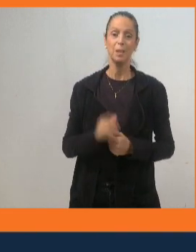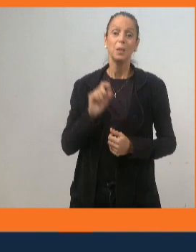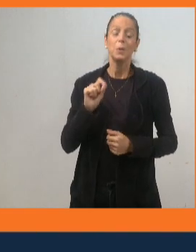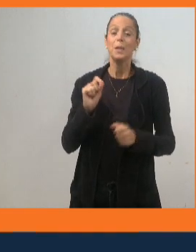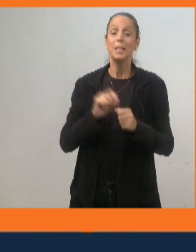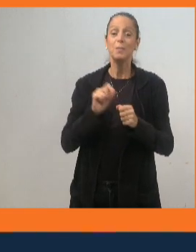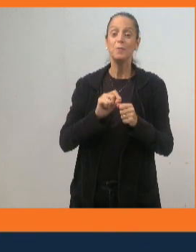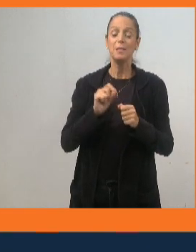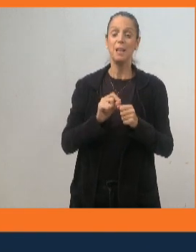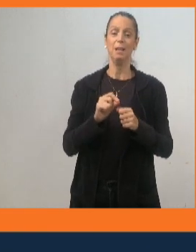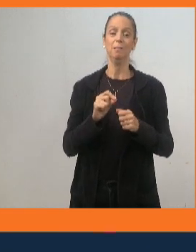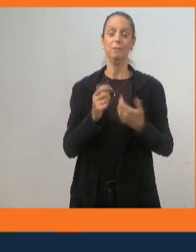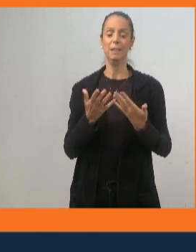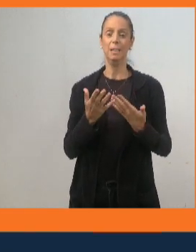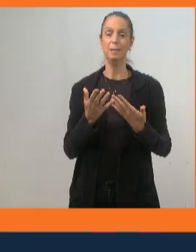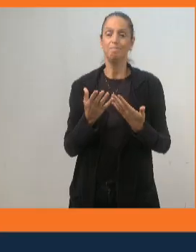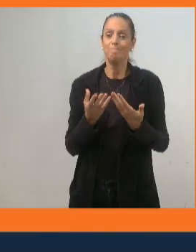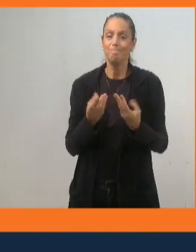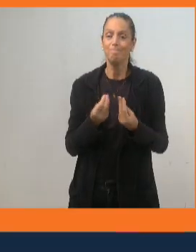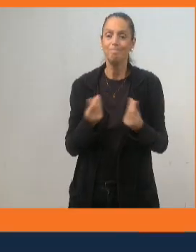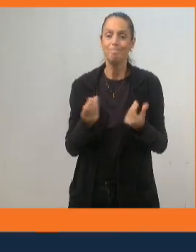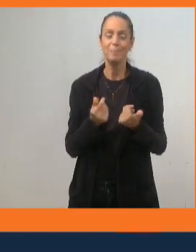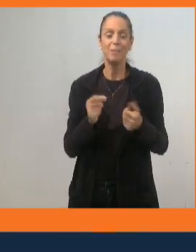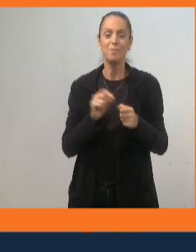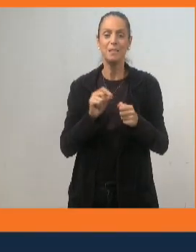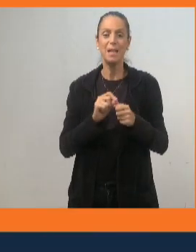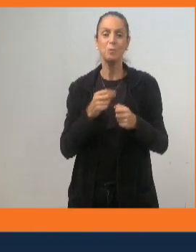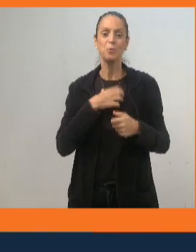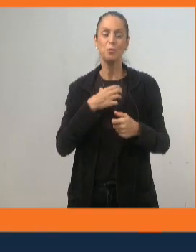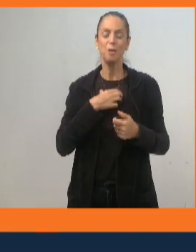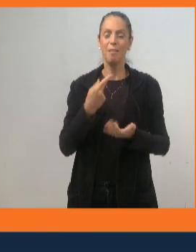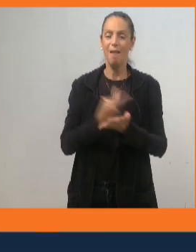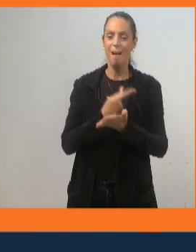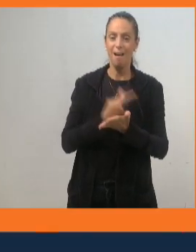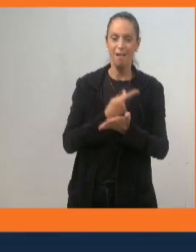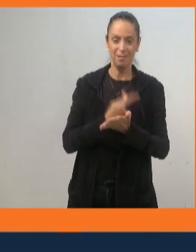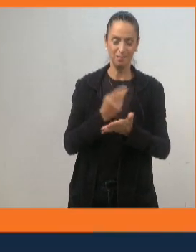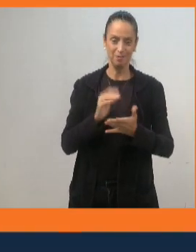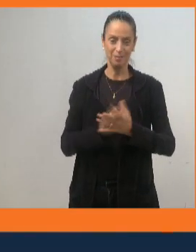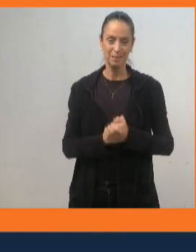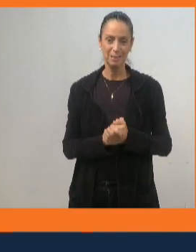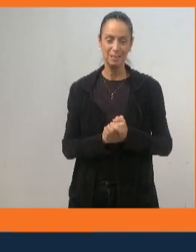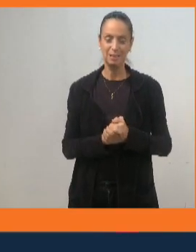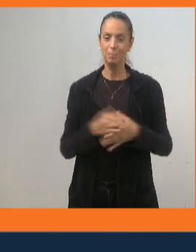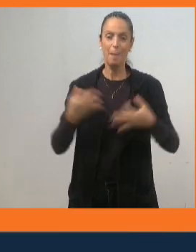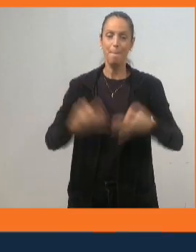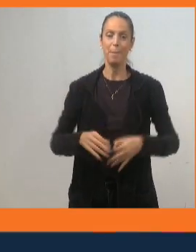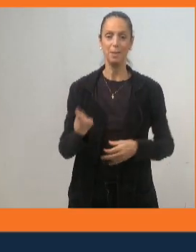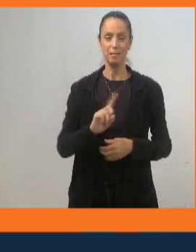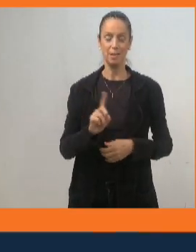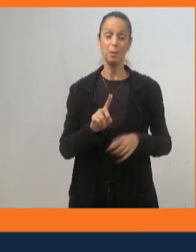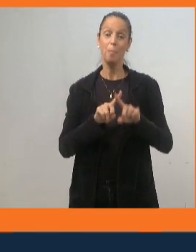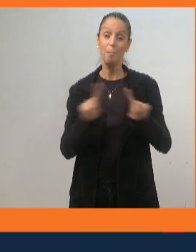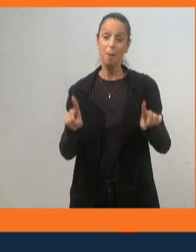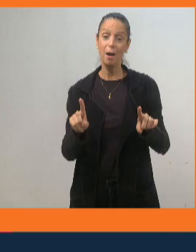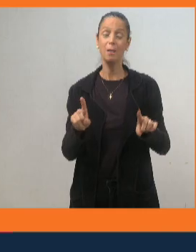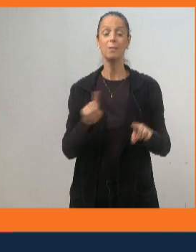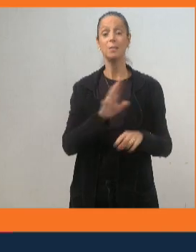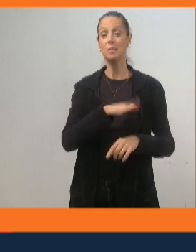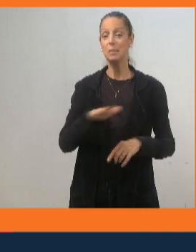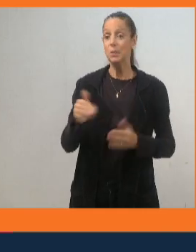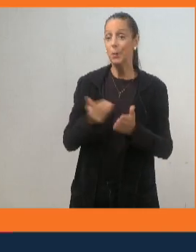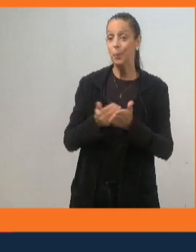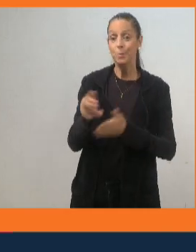gambiarra, inclusive porque não foi entregue esse espaço de fato e ele começou a ser ocupado de alguma forma. As crianças já usam o espaço de esportes, a gente